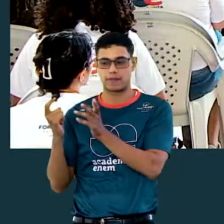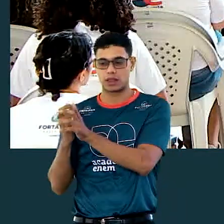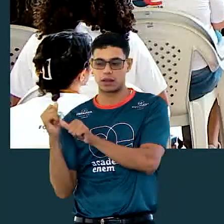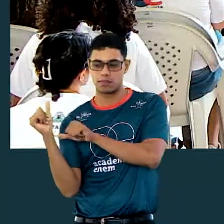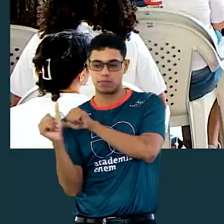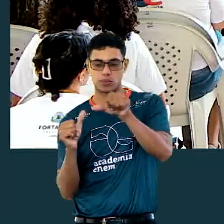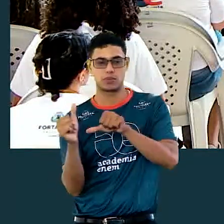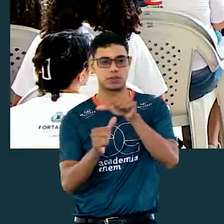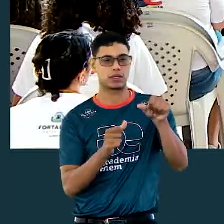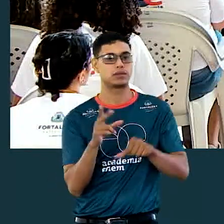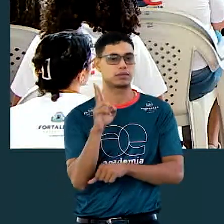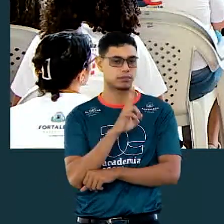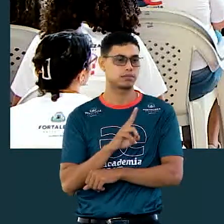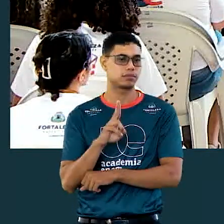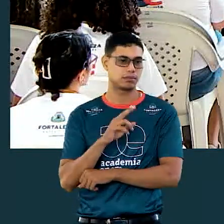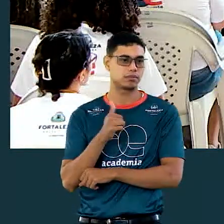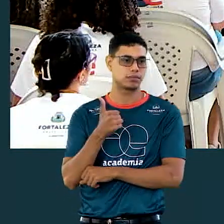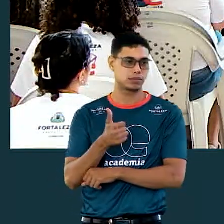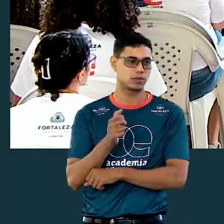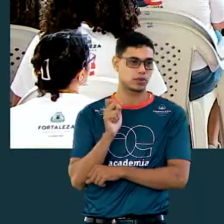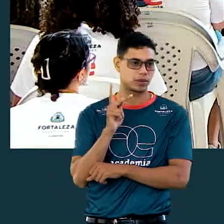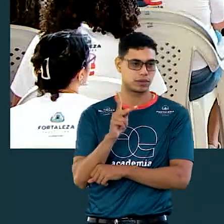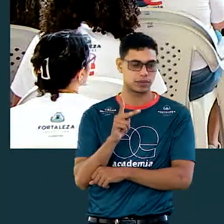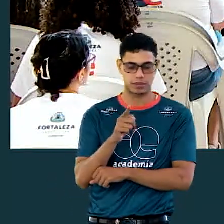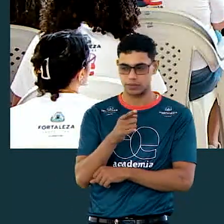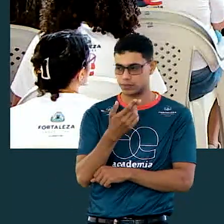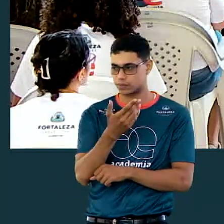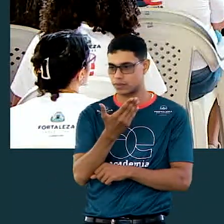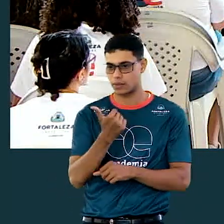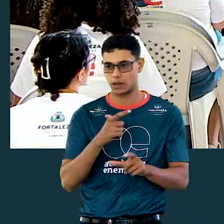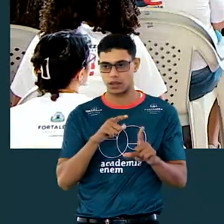dela. Top das galáxias? Diga.